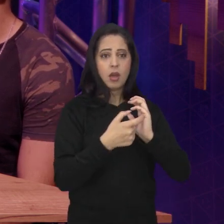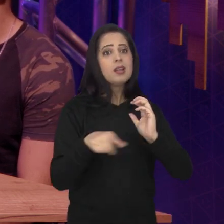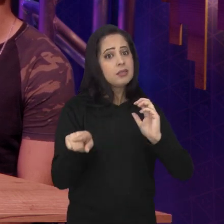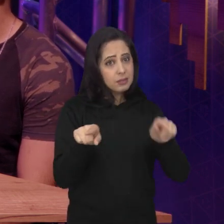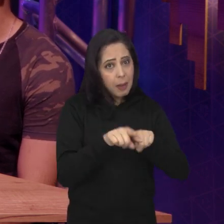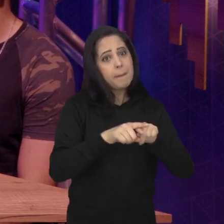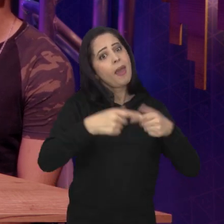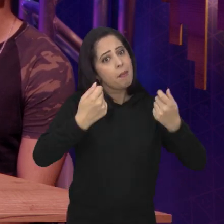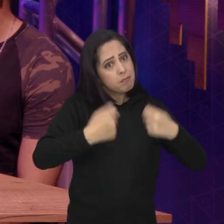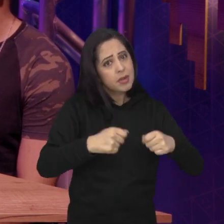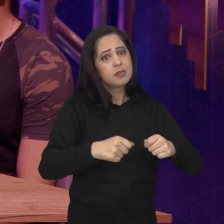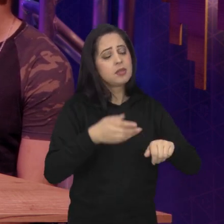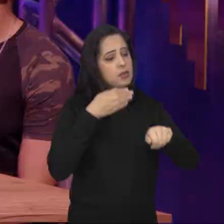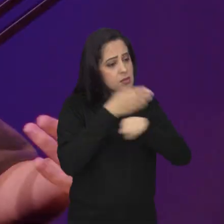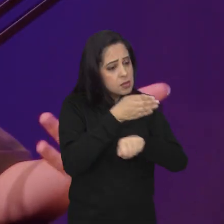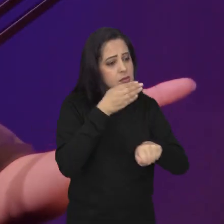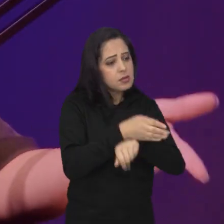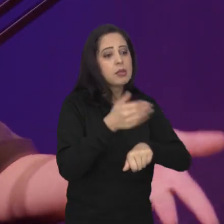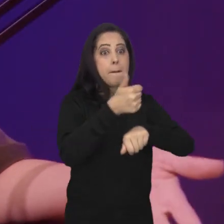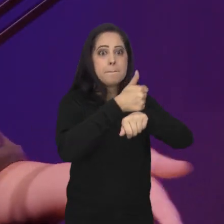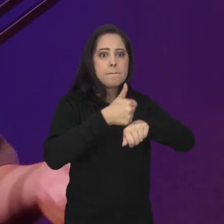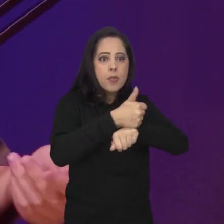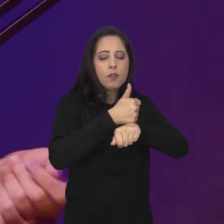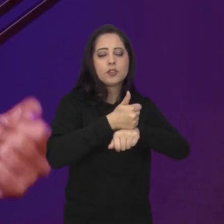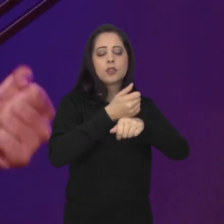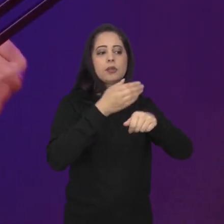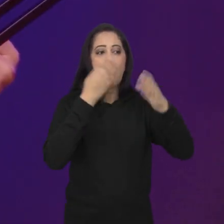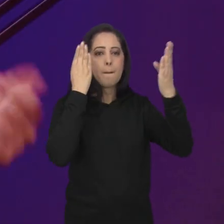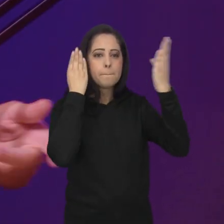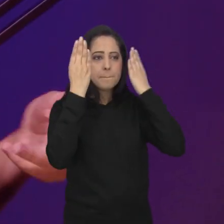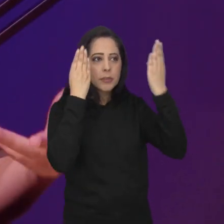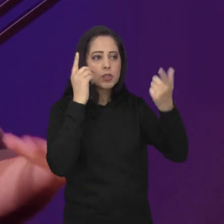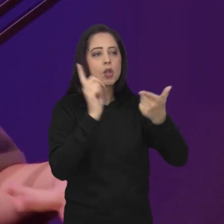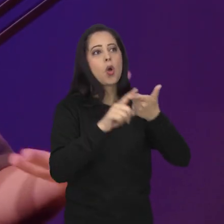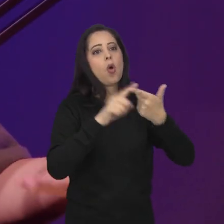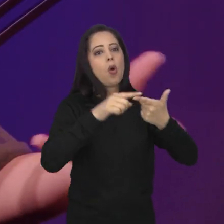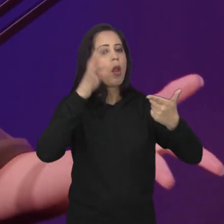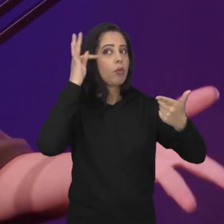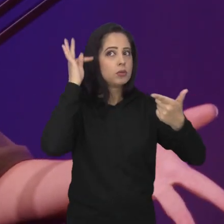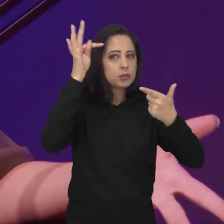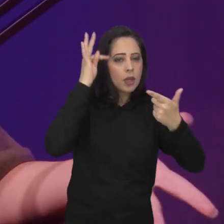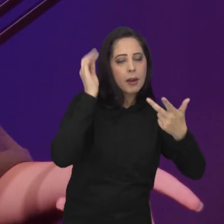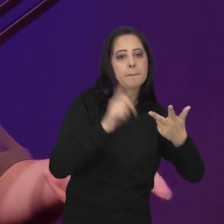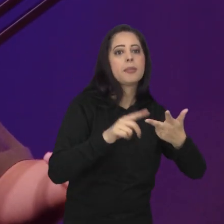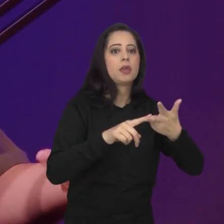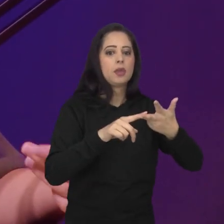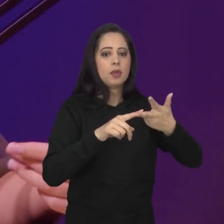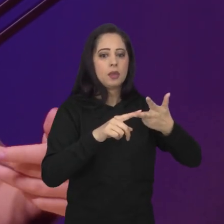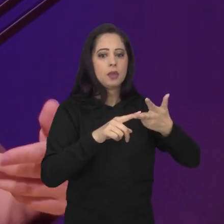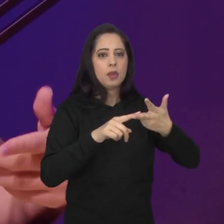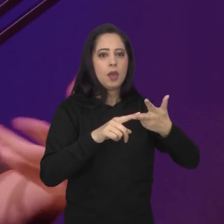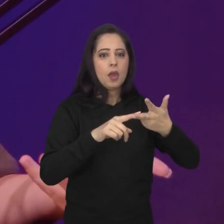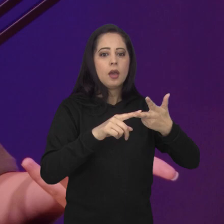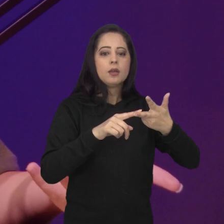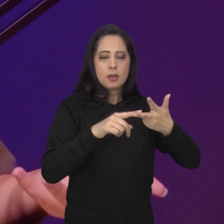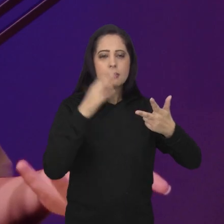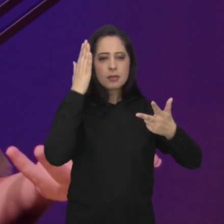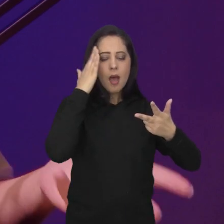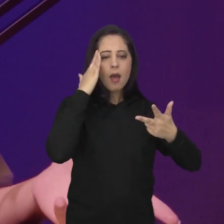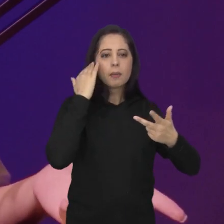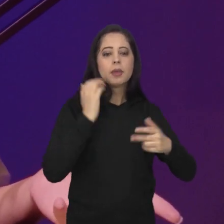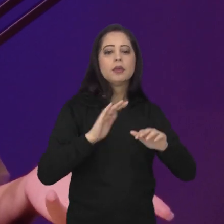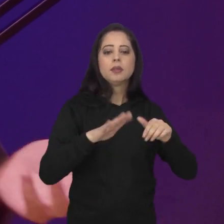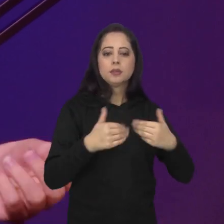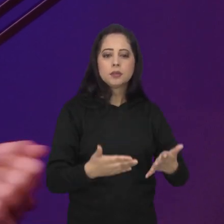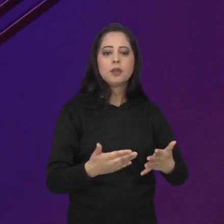Então, a gente ter uma frequência de consultar um profissional para saber, um profissional, né, que cuida da saúde da mente, para saber se a gente tá com alguma coisa,